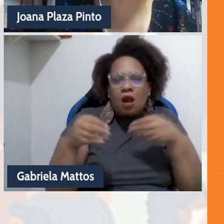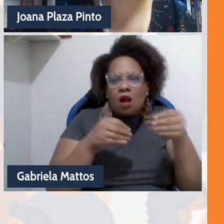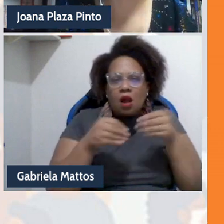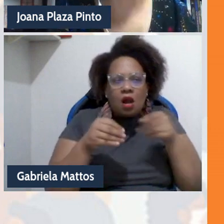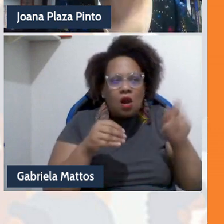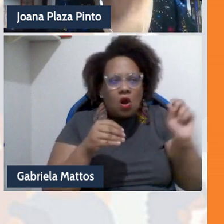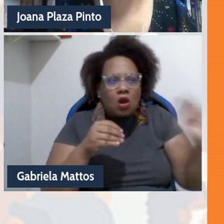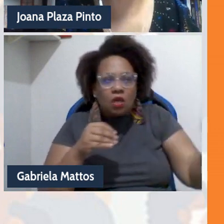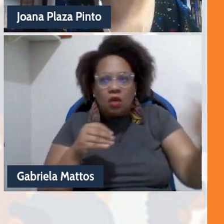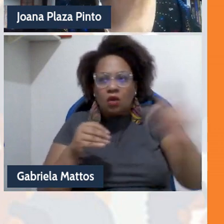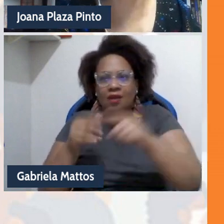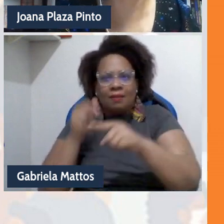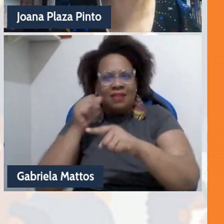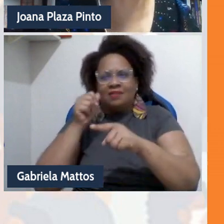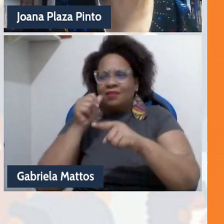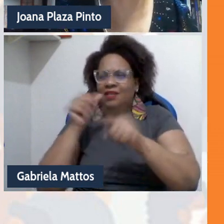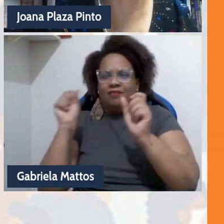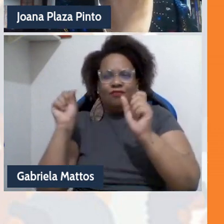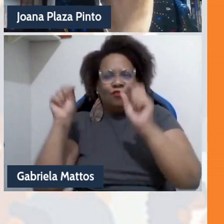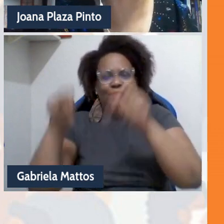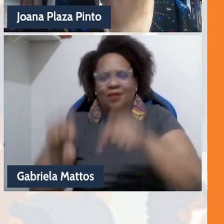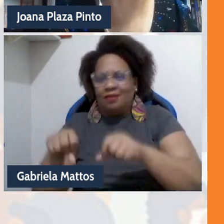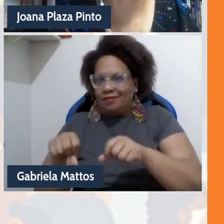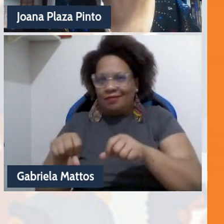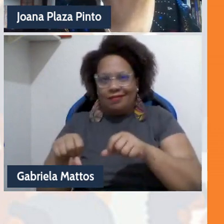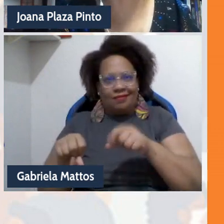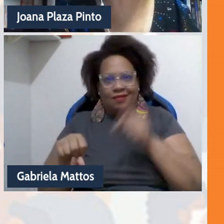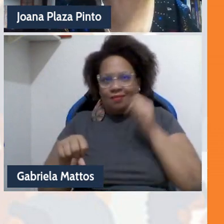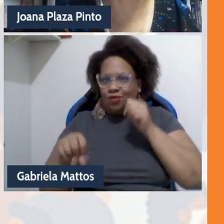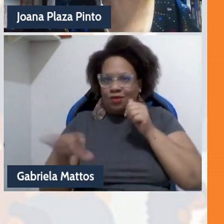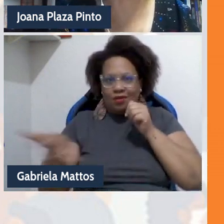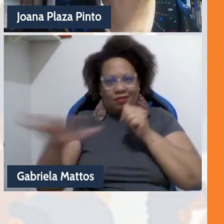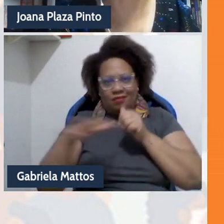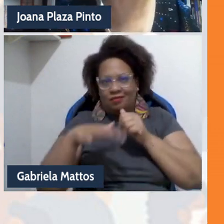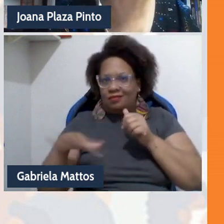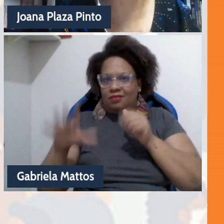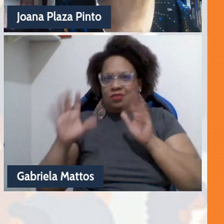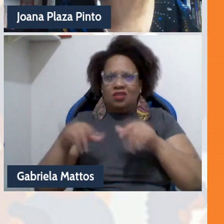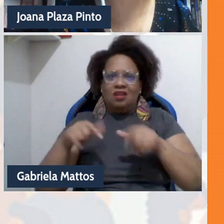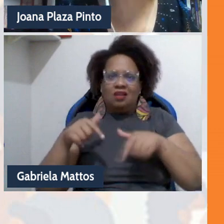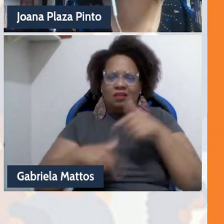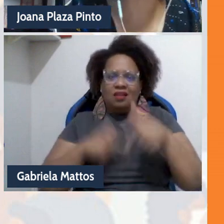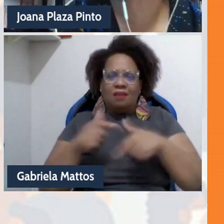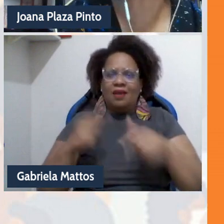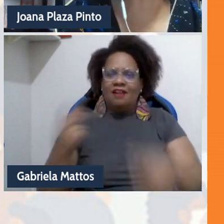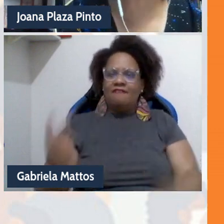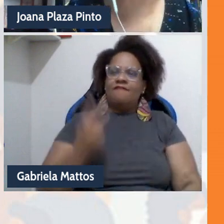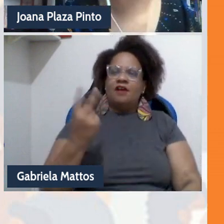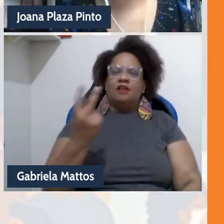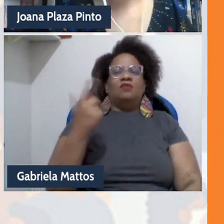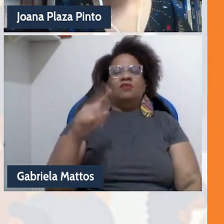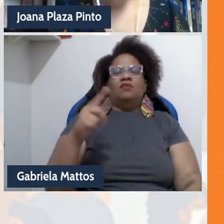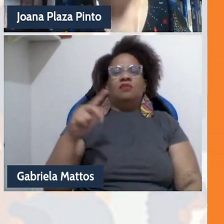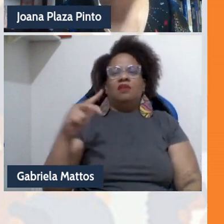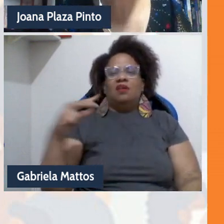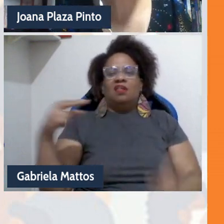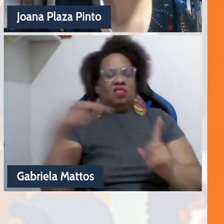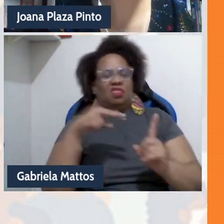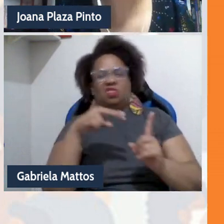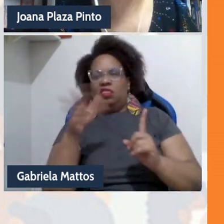mulheres, tornando suas jornadas que já eram desvalorizadas, invisibilizadas e